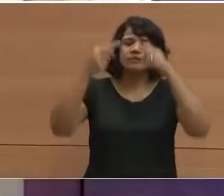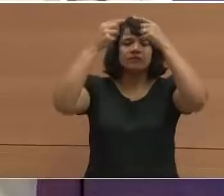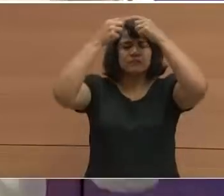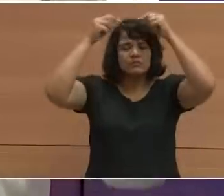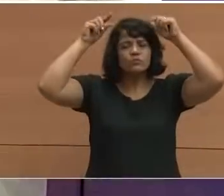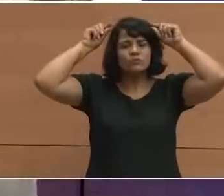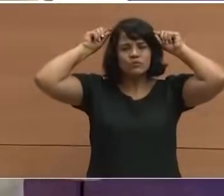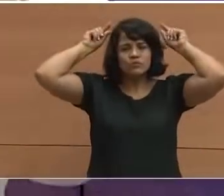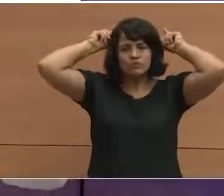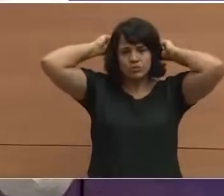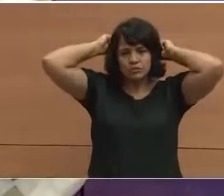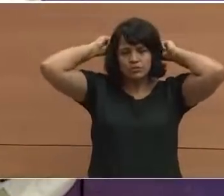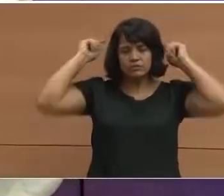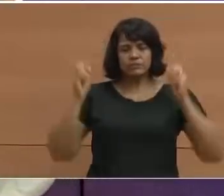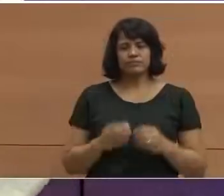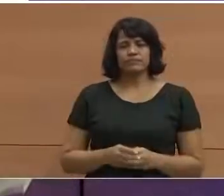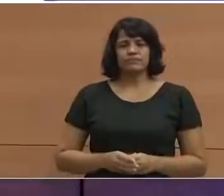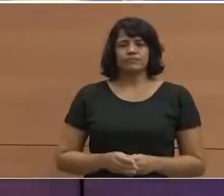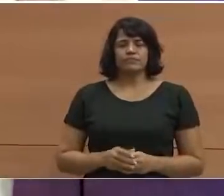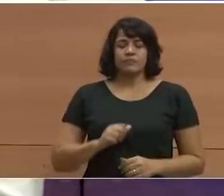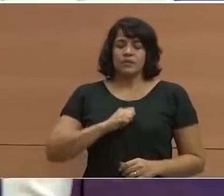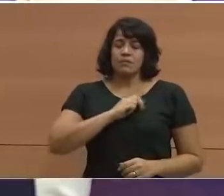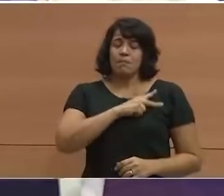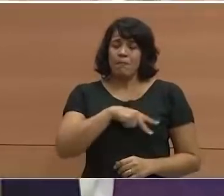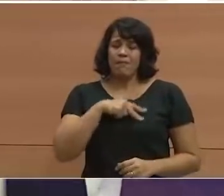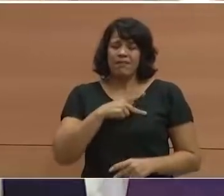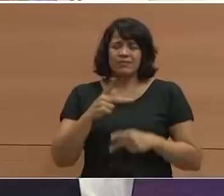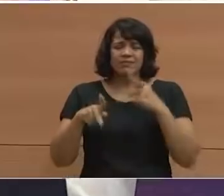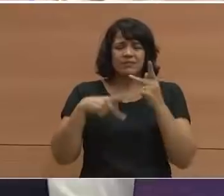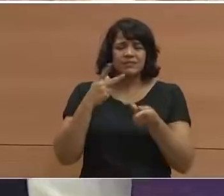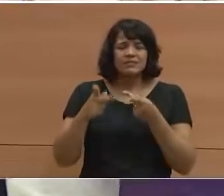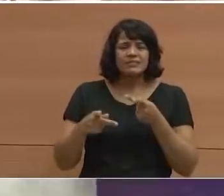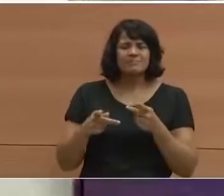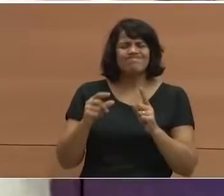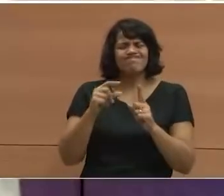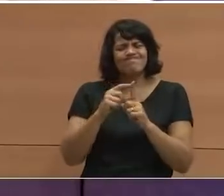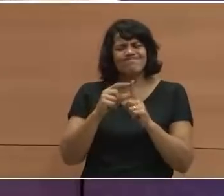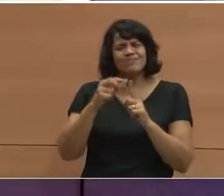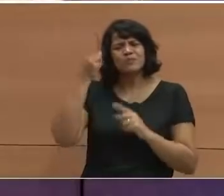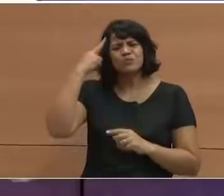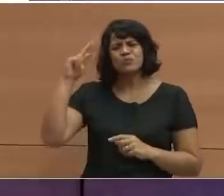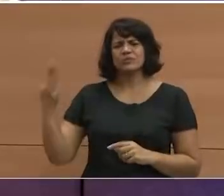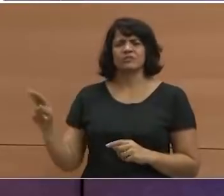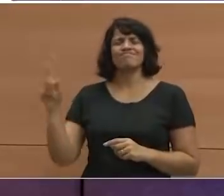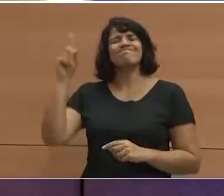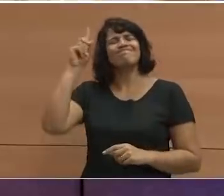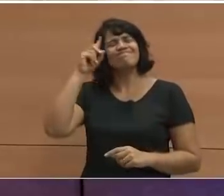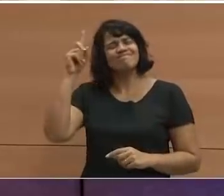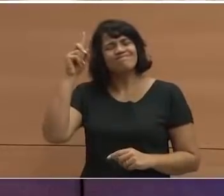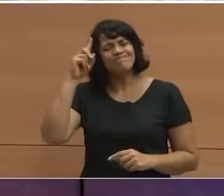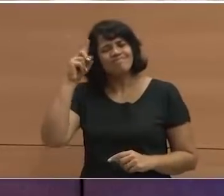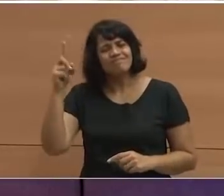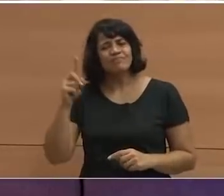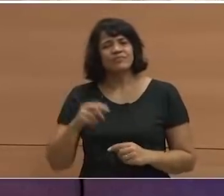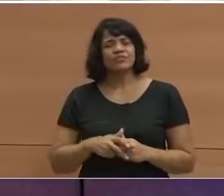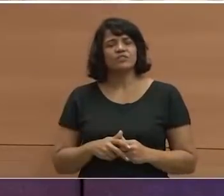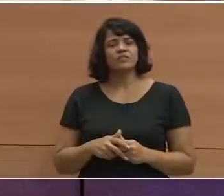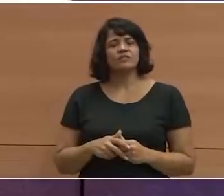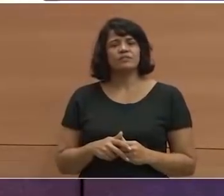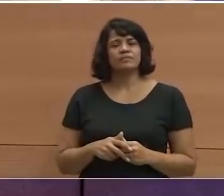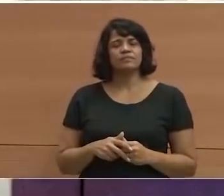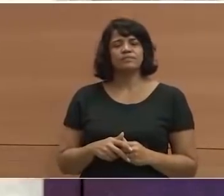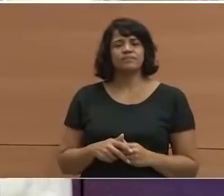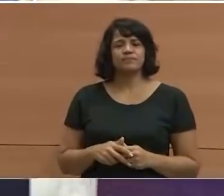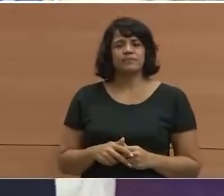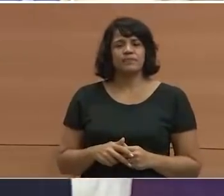Senhor todos os dias, irmão, não tem sentido você estar num lugar falar todos os dias, se não é para aperfeiçoamento de líderes,